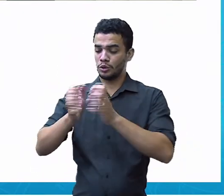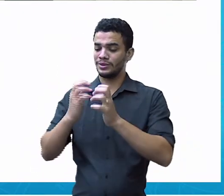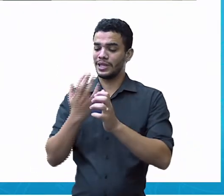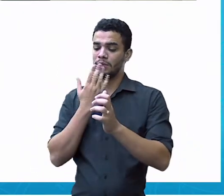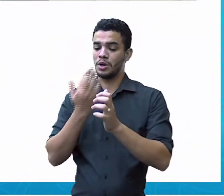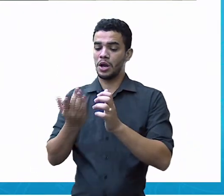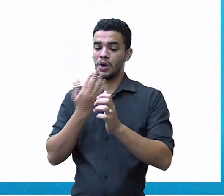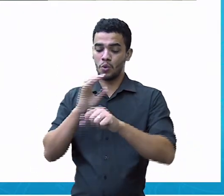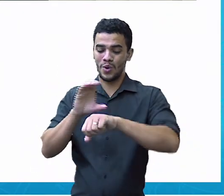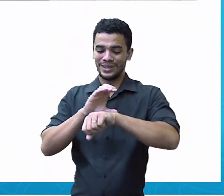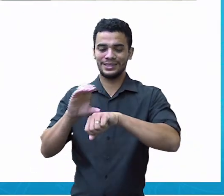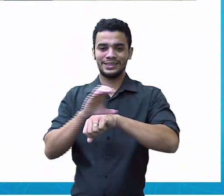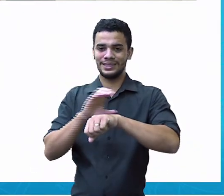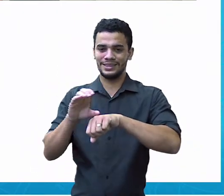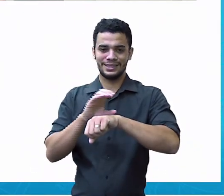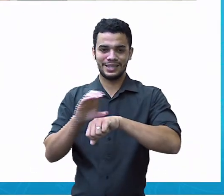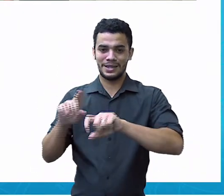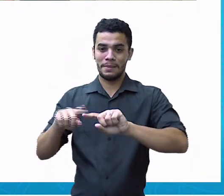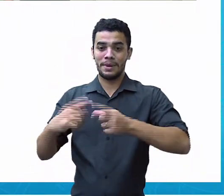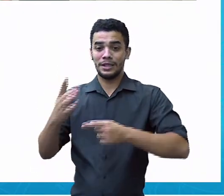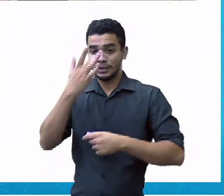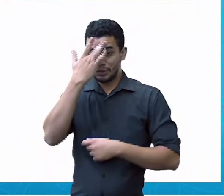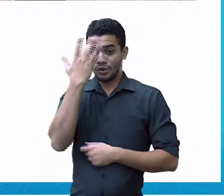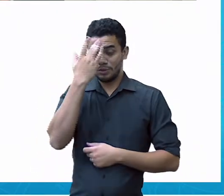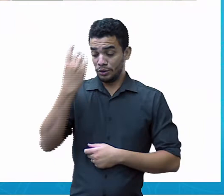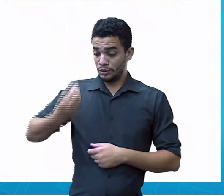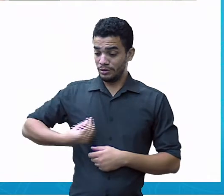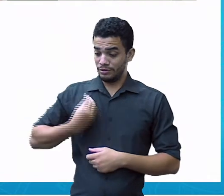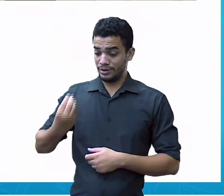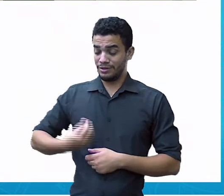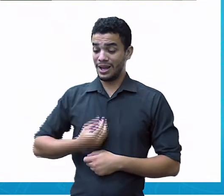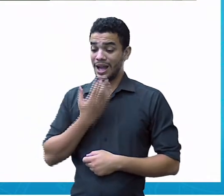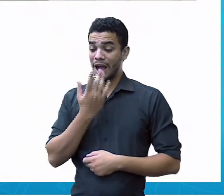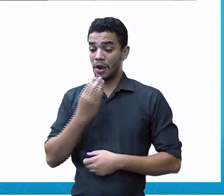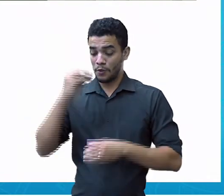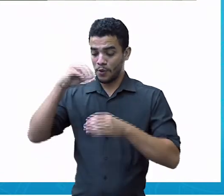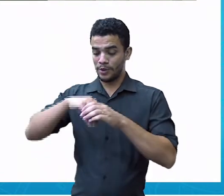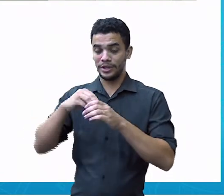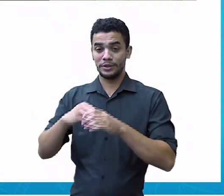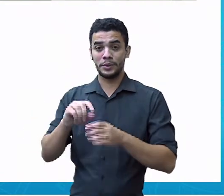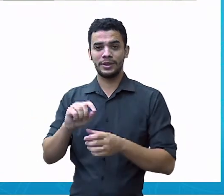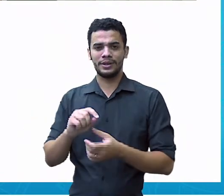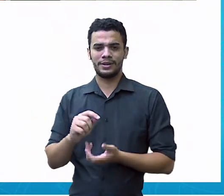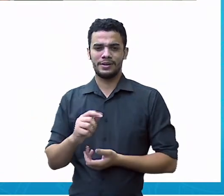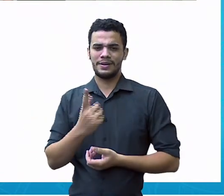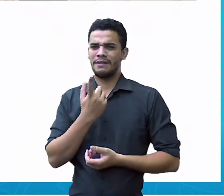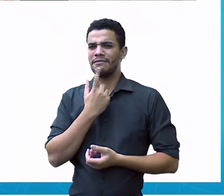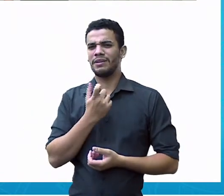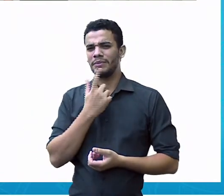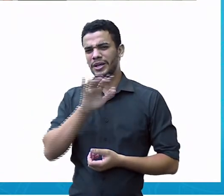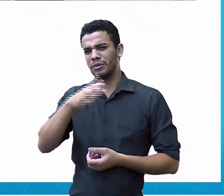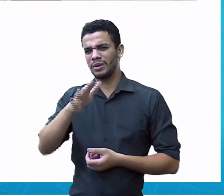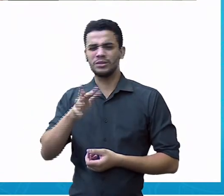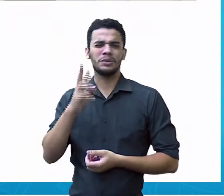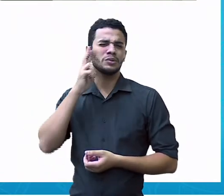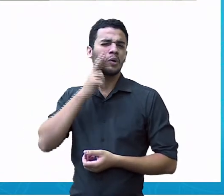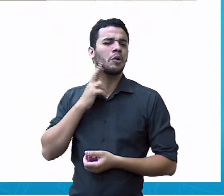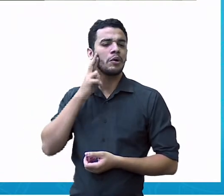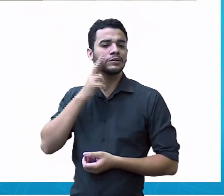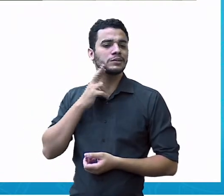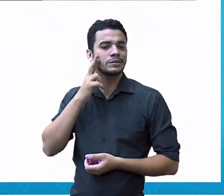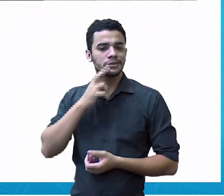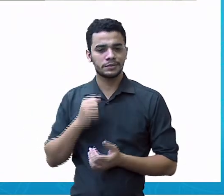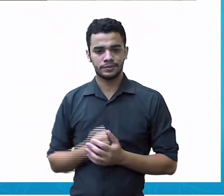consistência macia de uma barra de manteiga. A massa branca recebe esse nome por